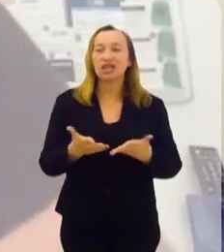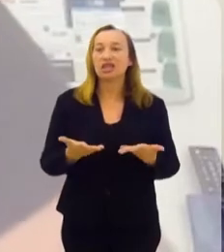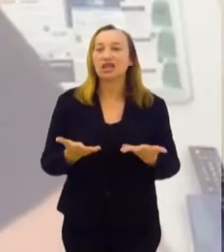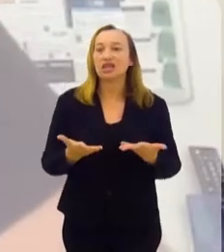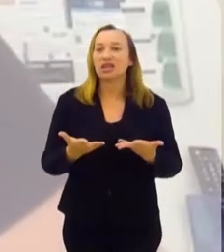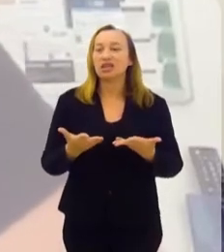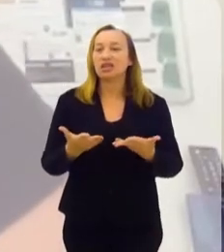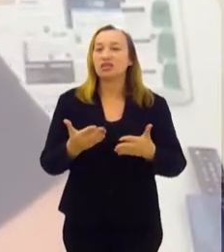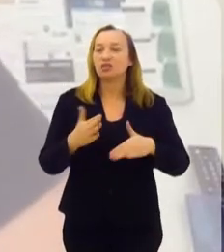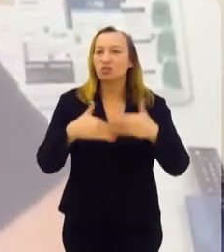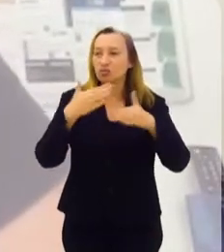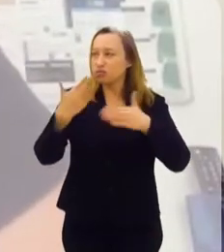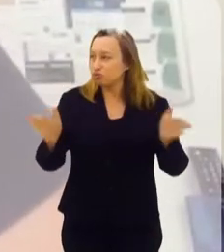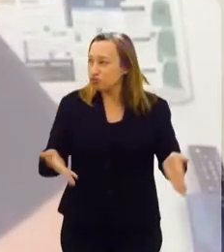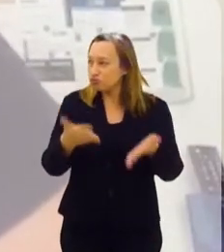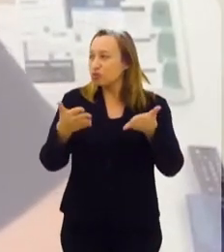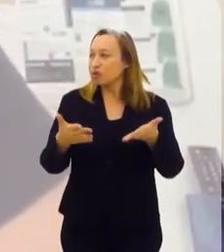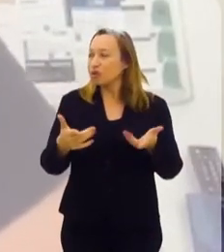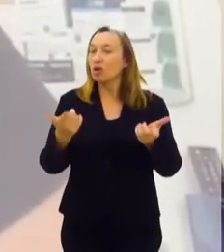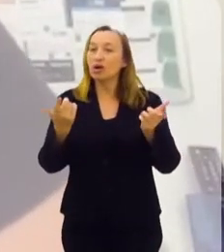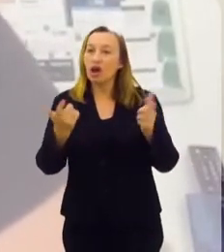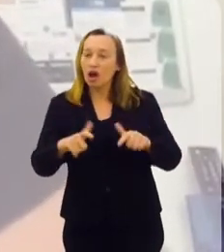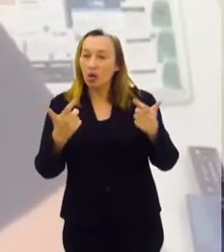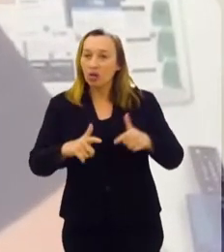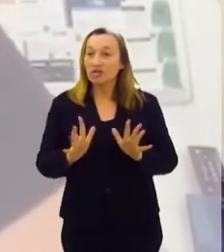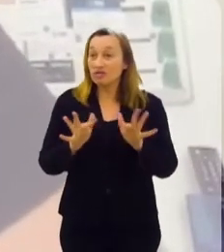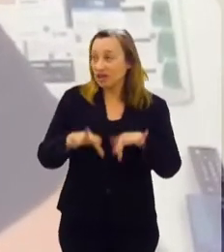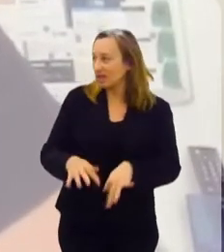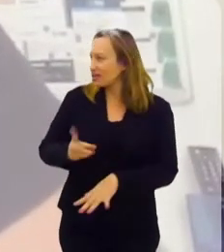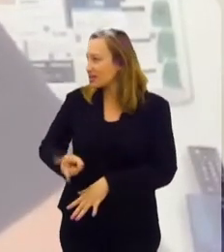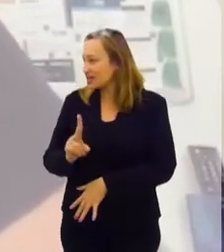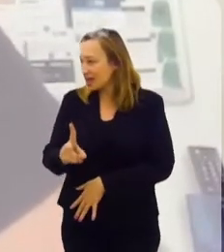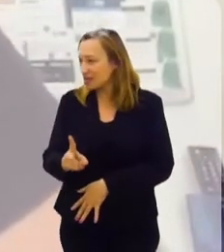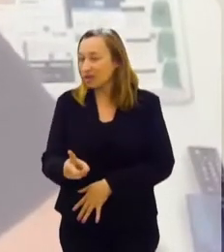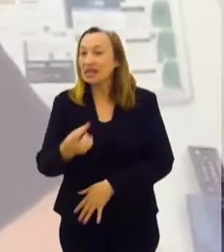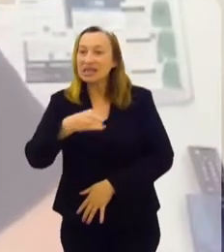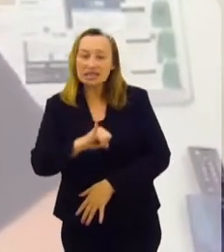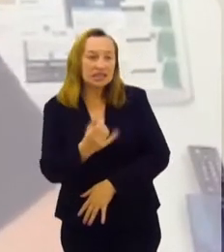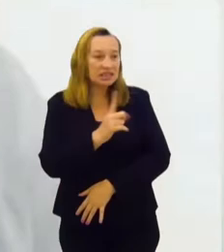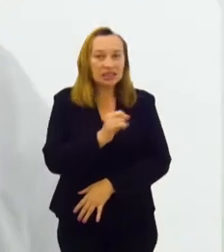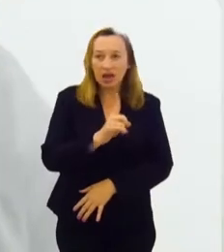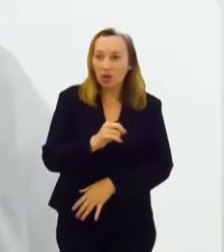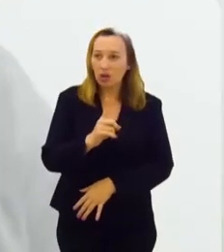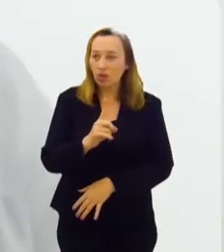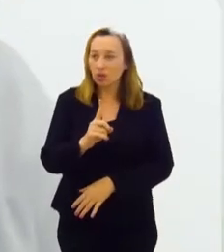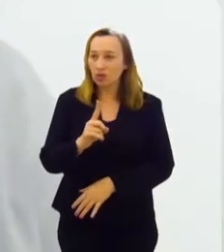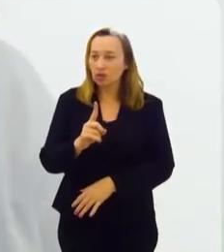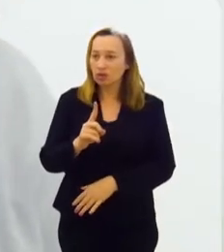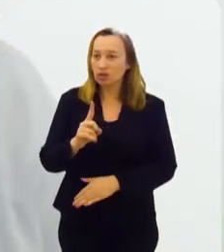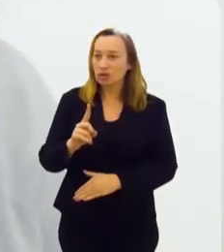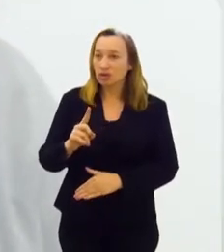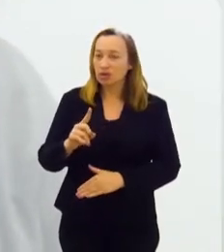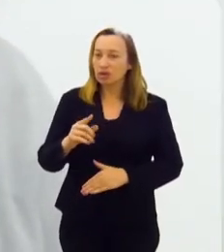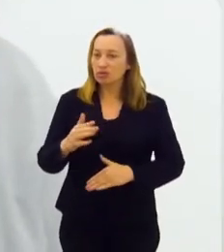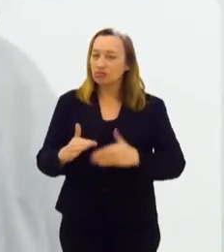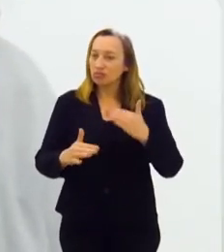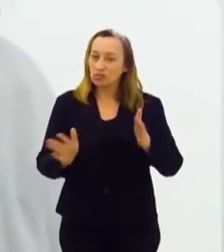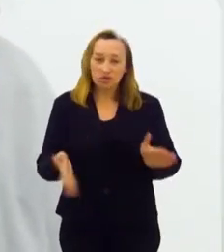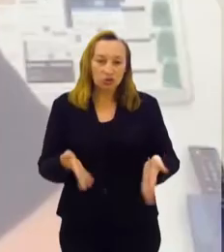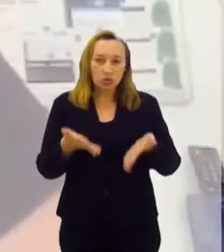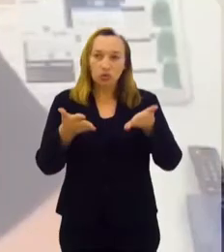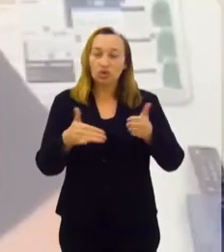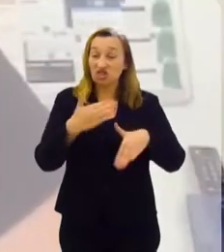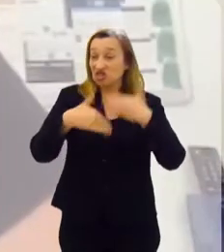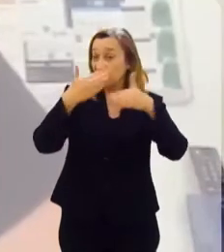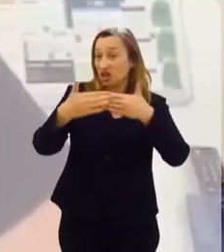trabalho coletivo. Esse é o aumento da autoestima, que é onde a gente termina sempre. Se a gente não aumentar a autoestima